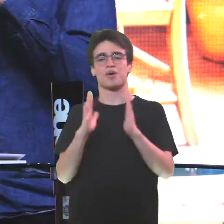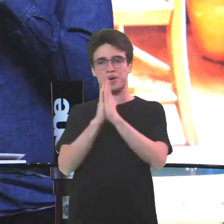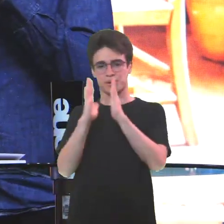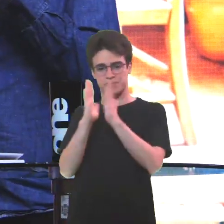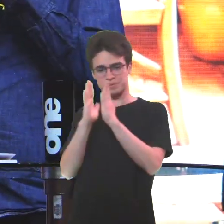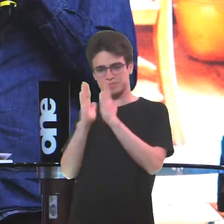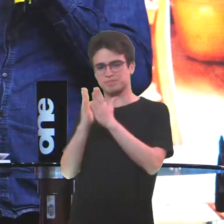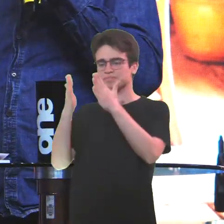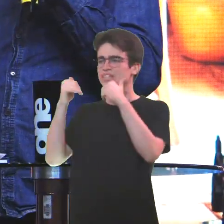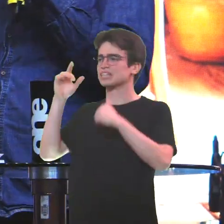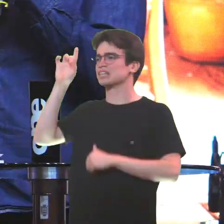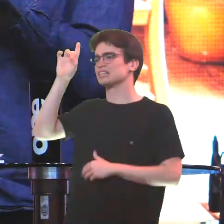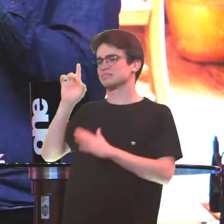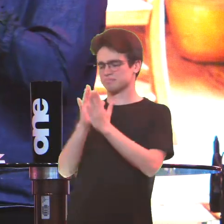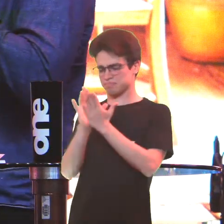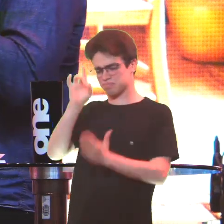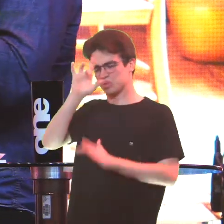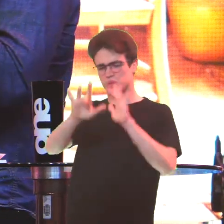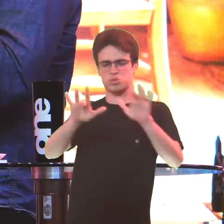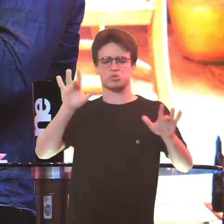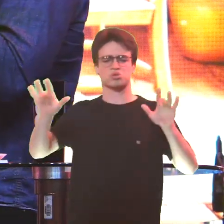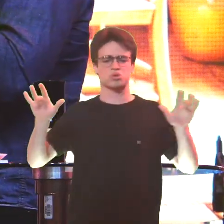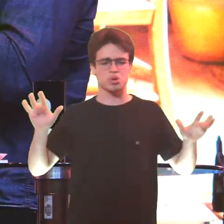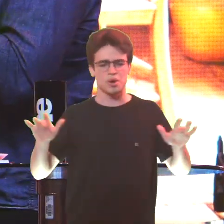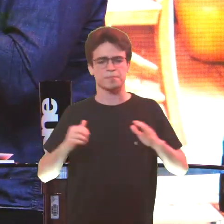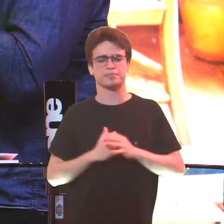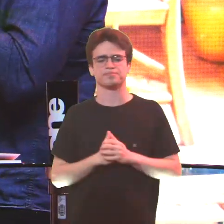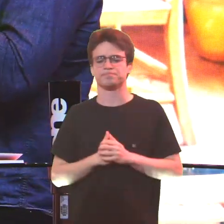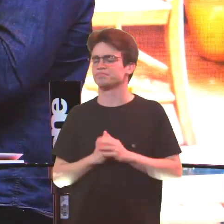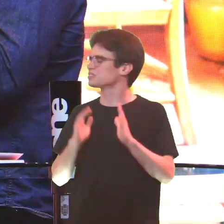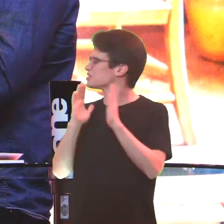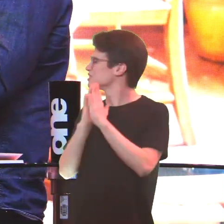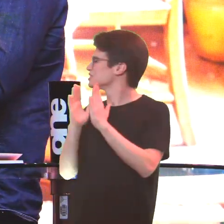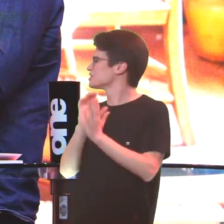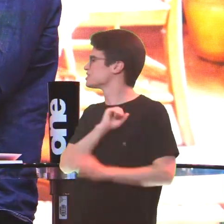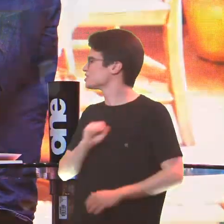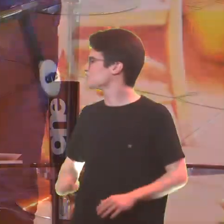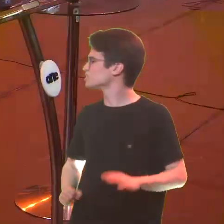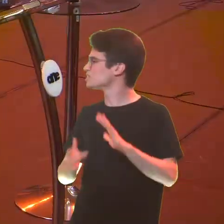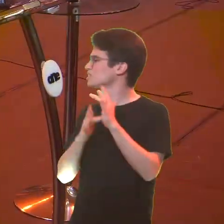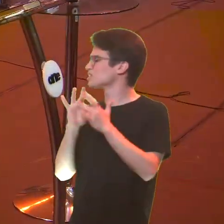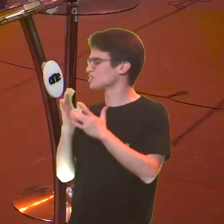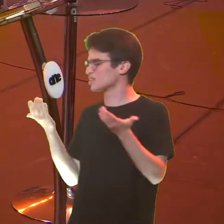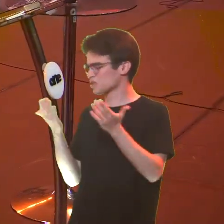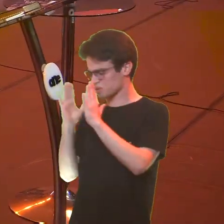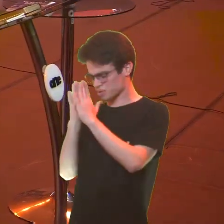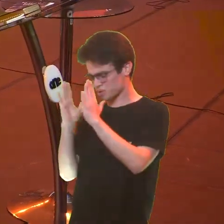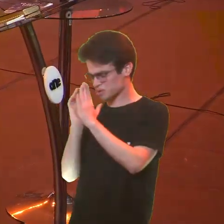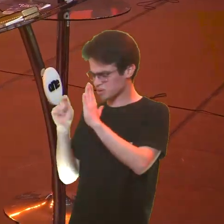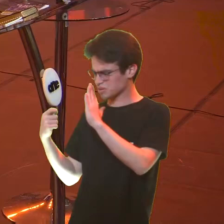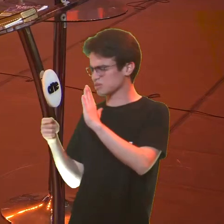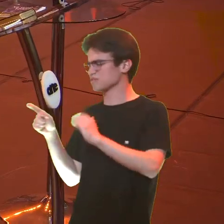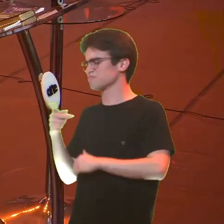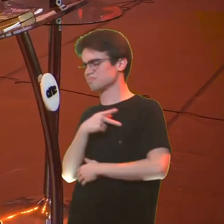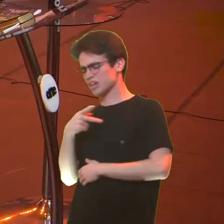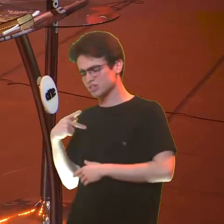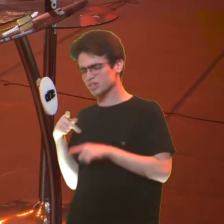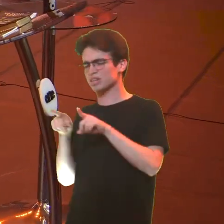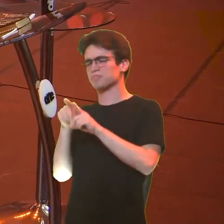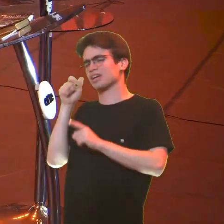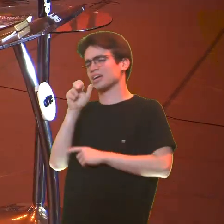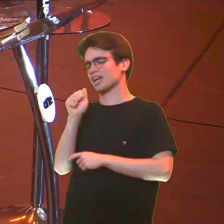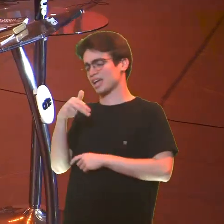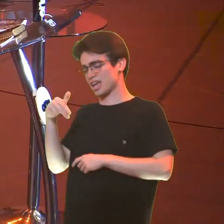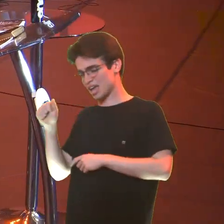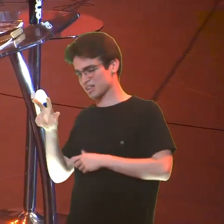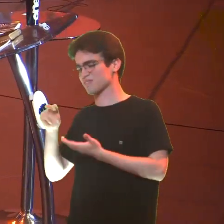possa penetrar profundamente no nosso coração. Senhor Jesus, eu peço pelo pastor Mário Veiga, pela Ana, que vai traduzir,